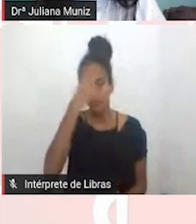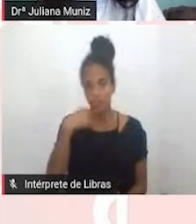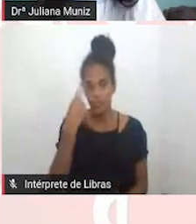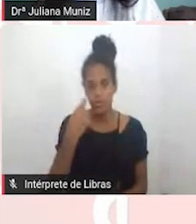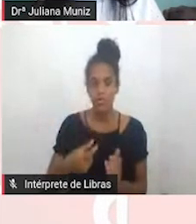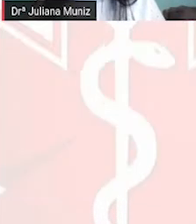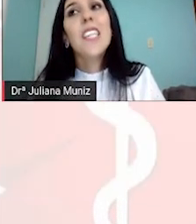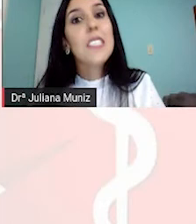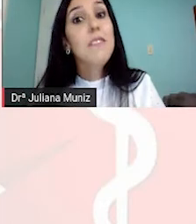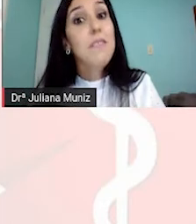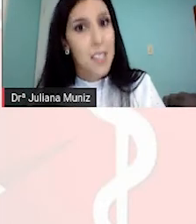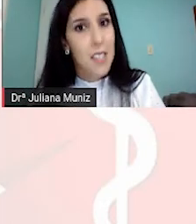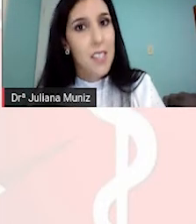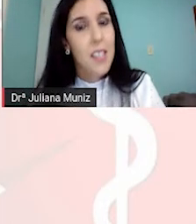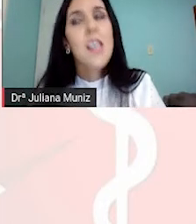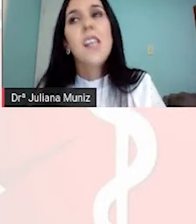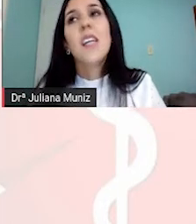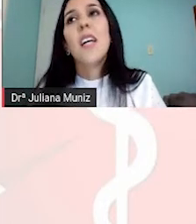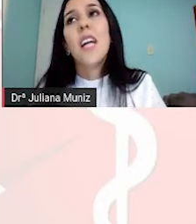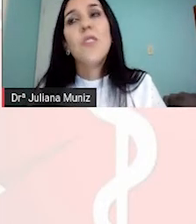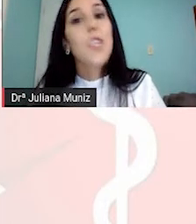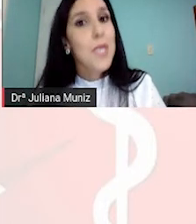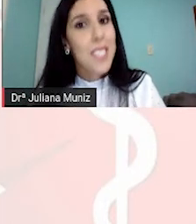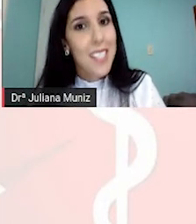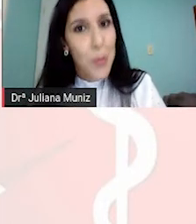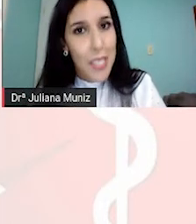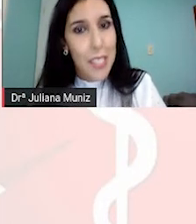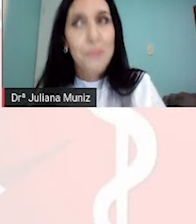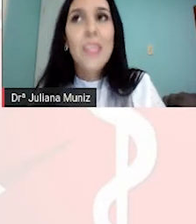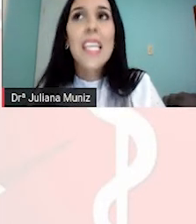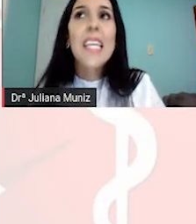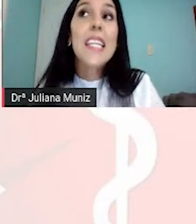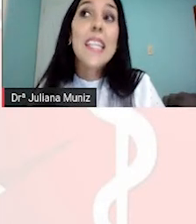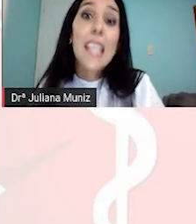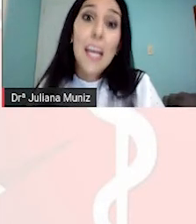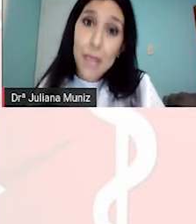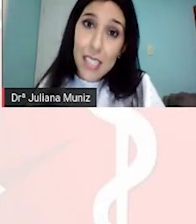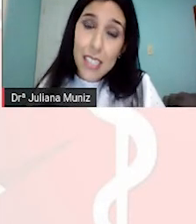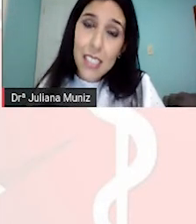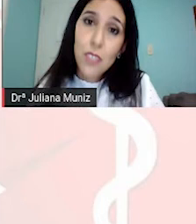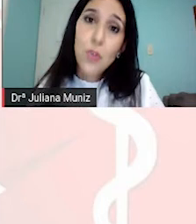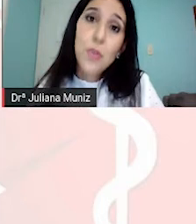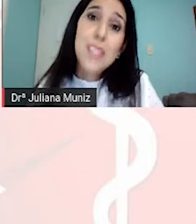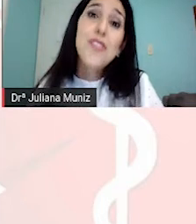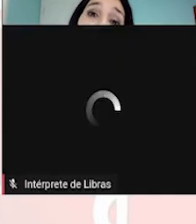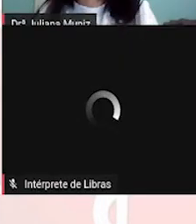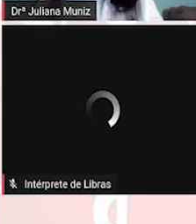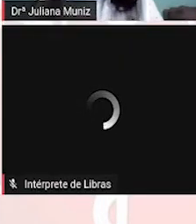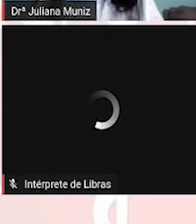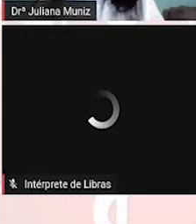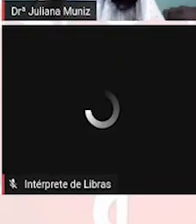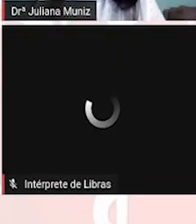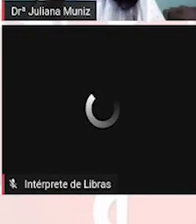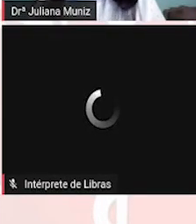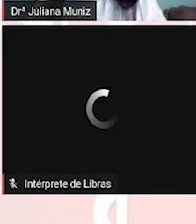prática, a gente faz, a não ser que o paciente não queira. E, na prática, os pacientes referem